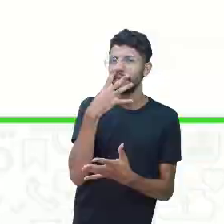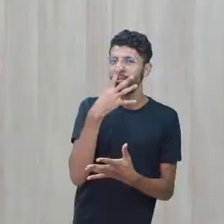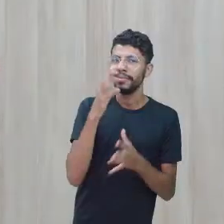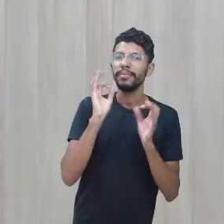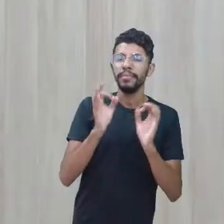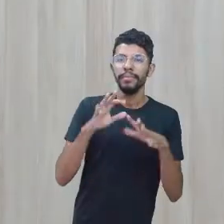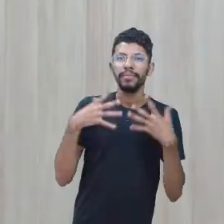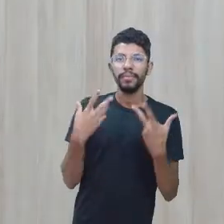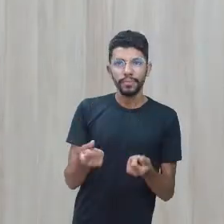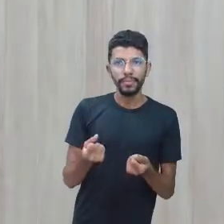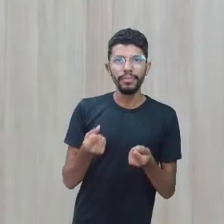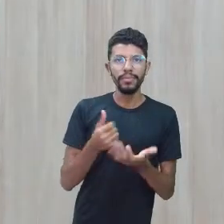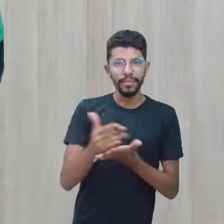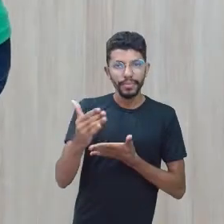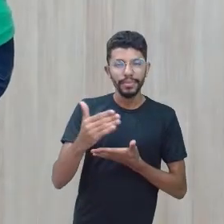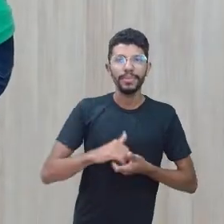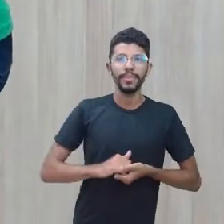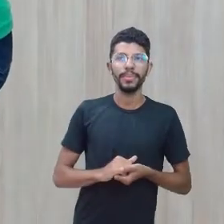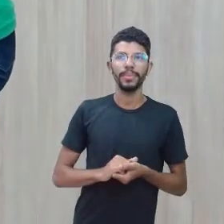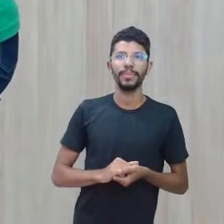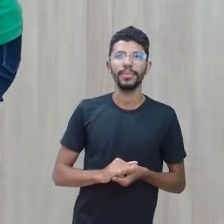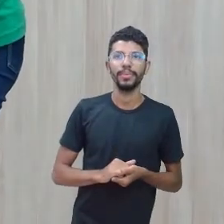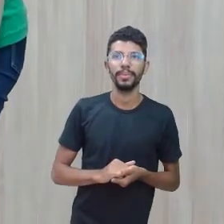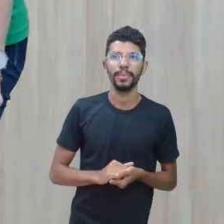Vamos lá?